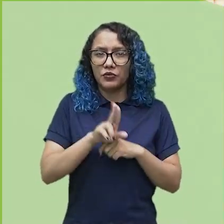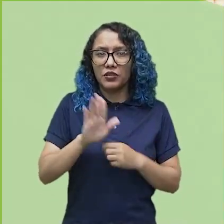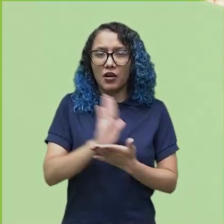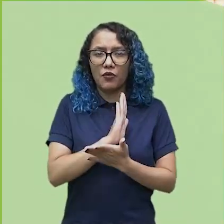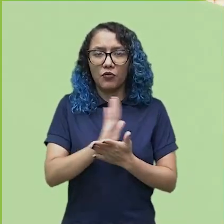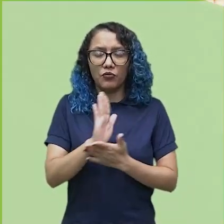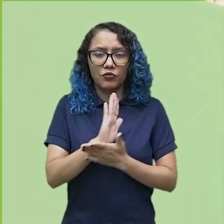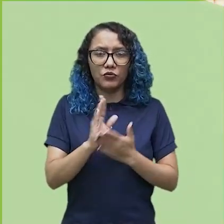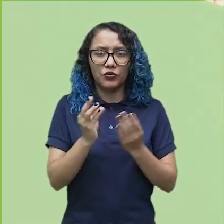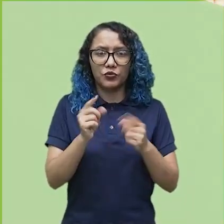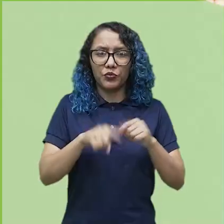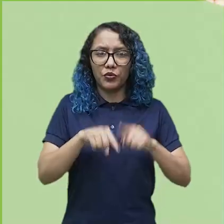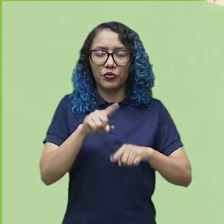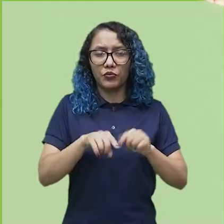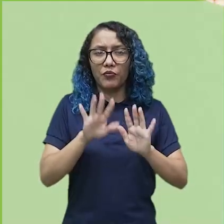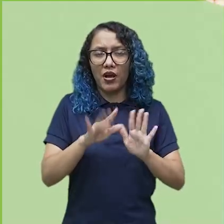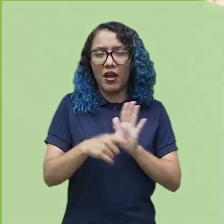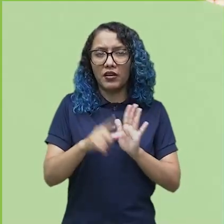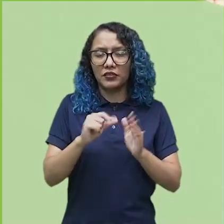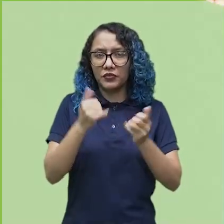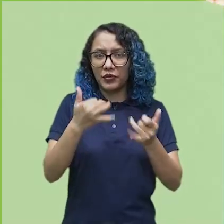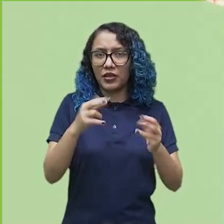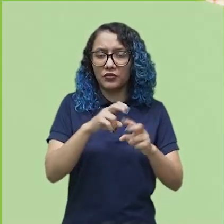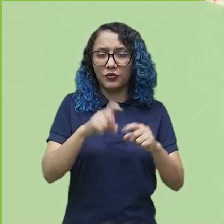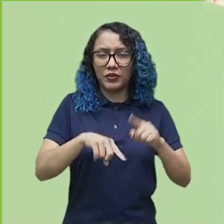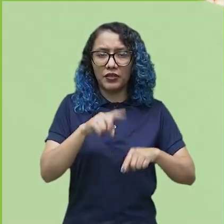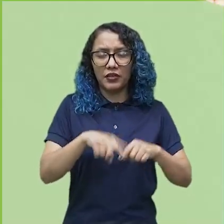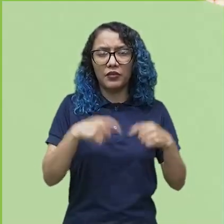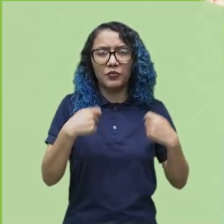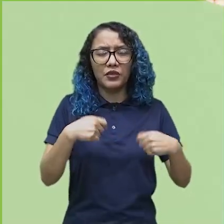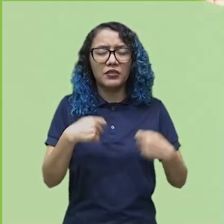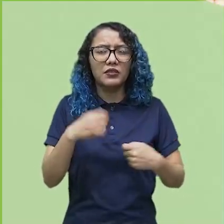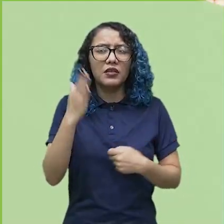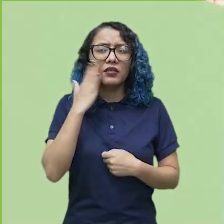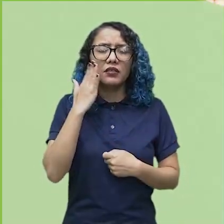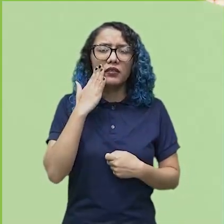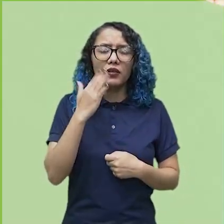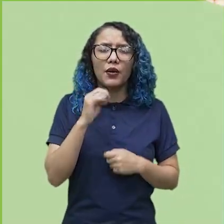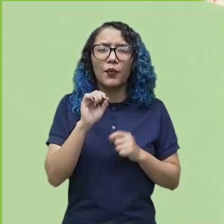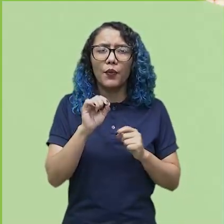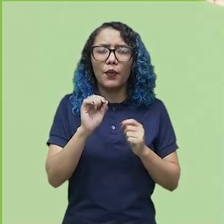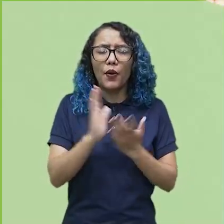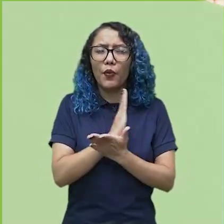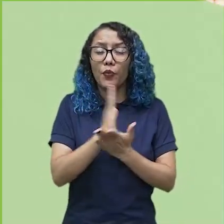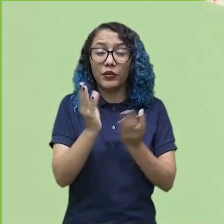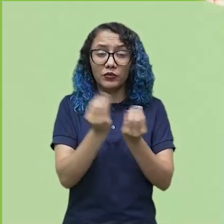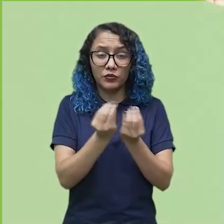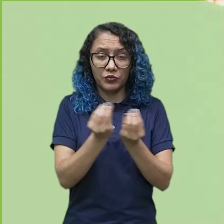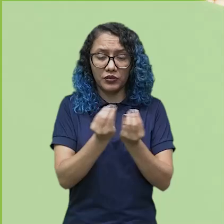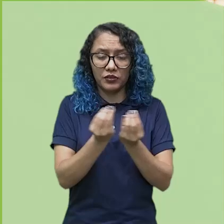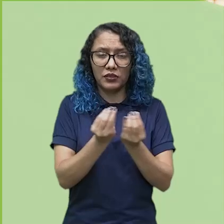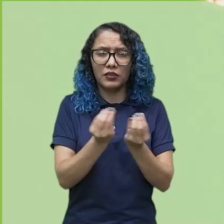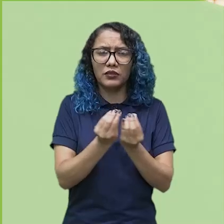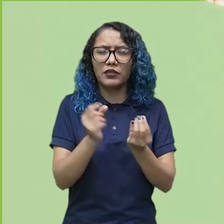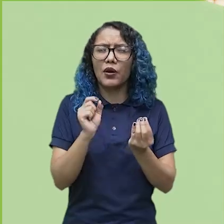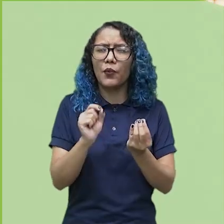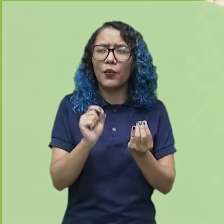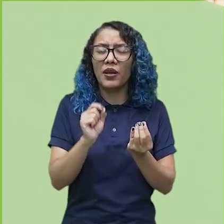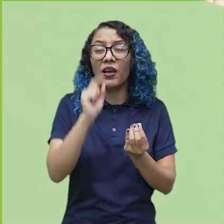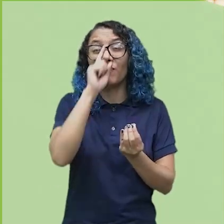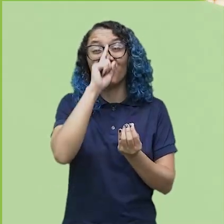Só que antes da gente falar desses materiais, a gente precisa entender, que existem algumas substâncias que elas